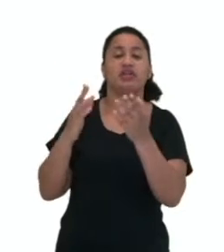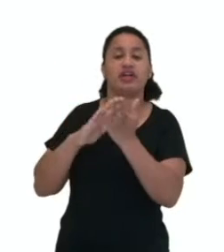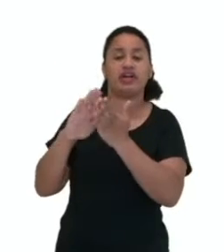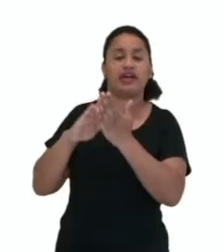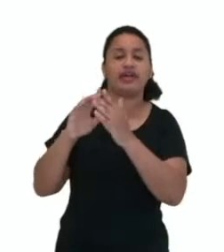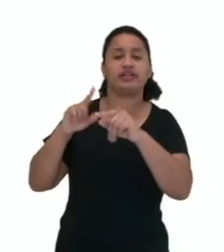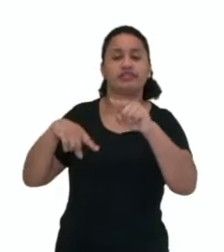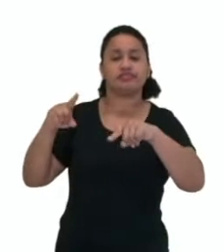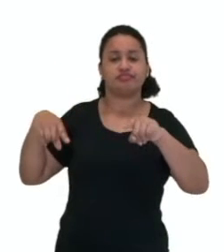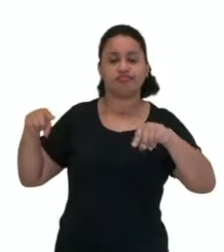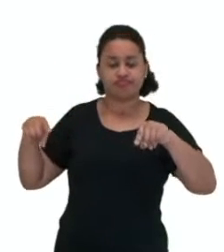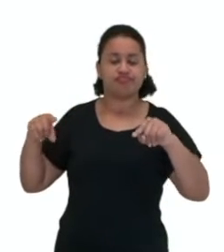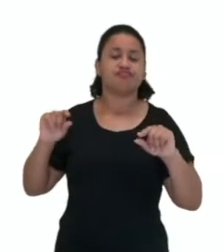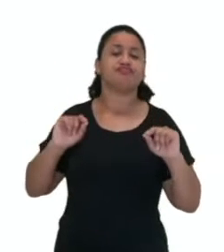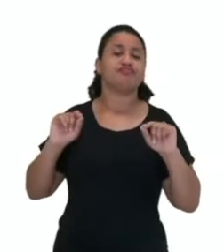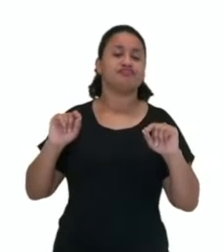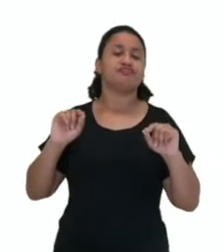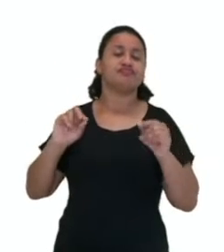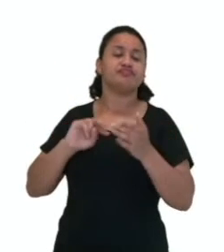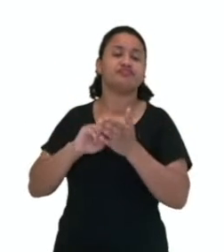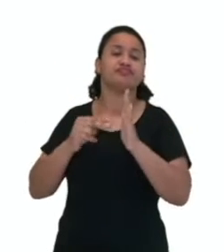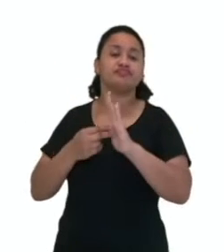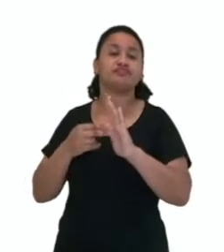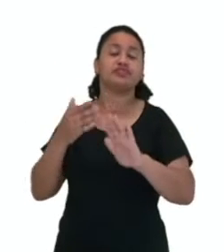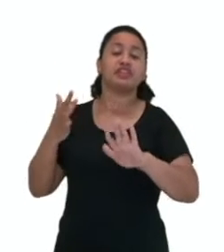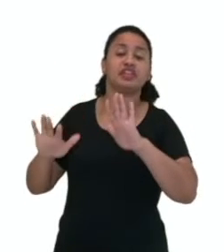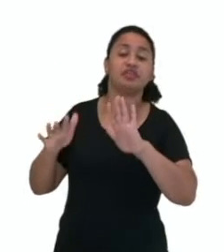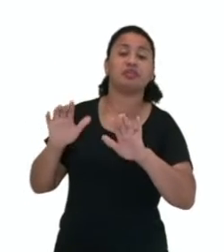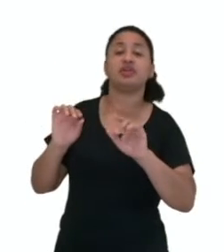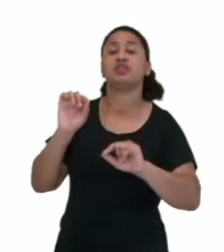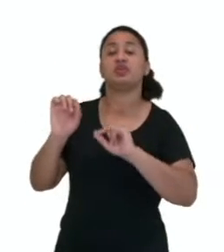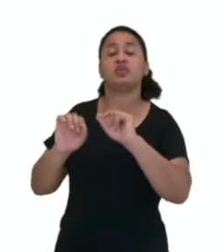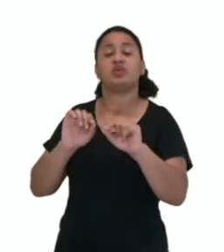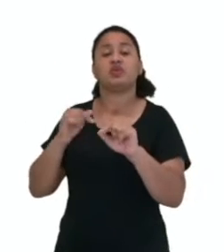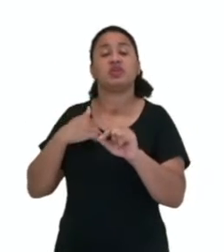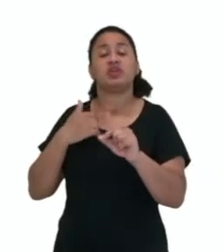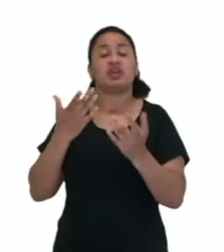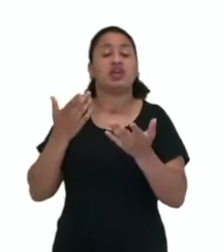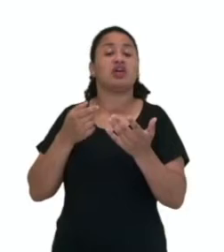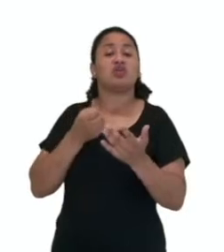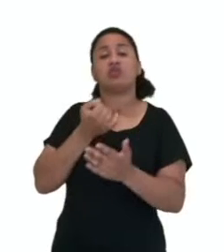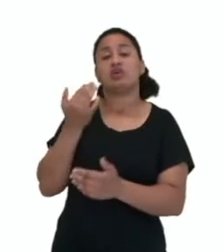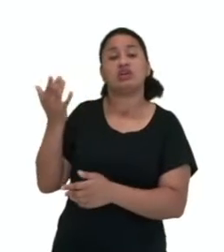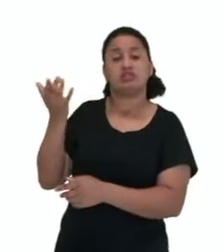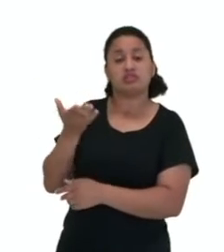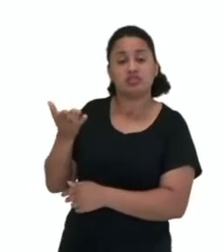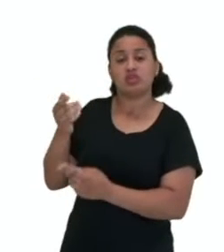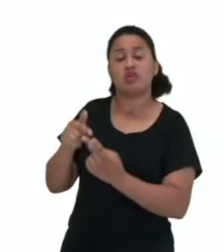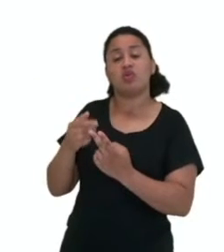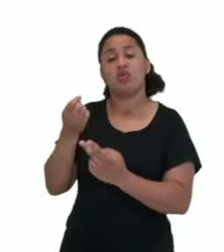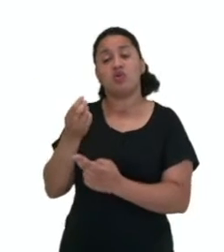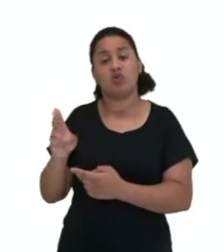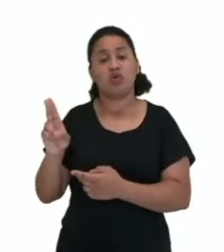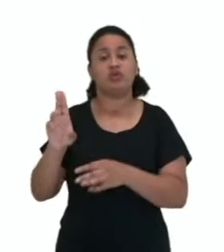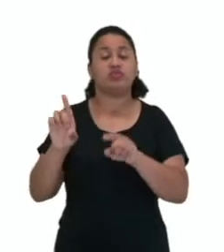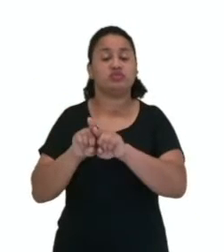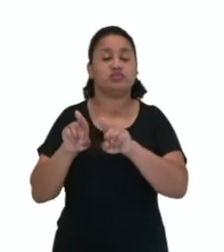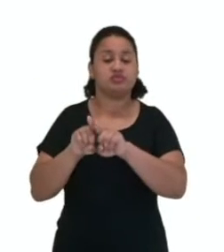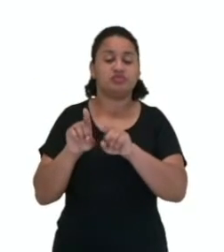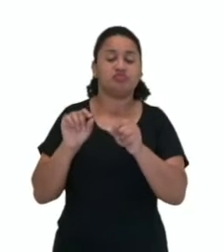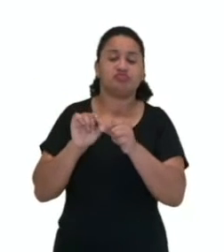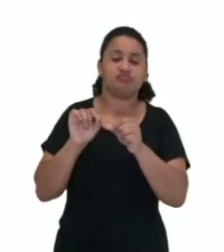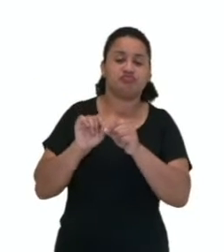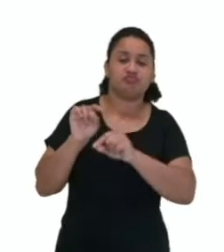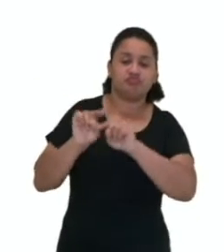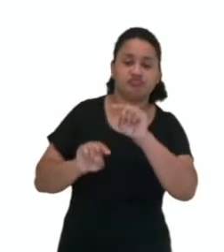são aqueles custos que vão depender exatamente do atendimento ou de fabricação